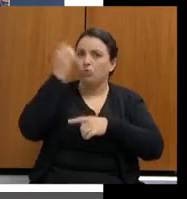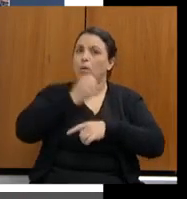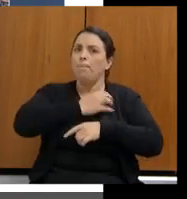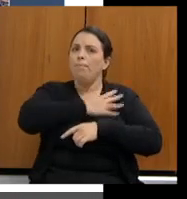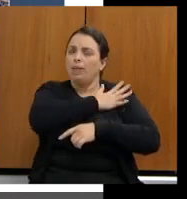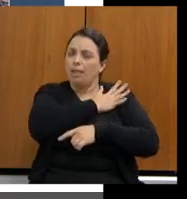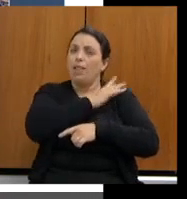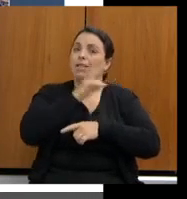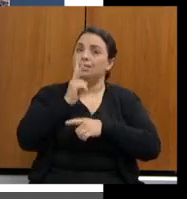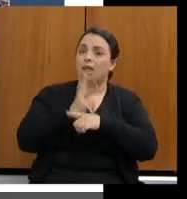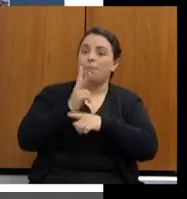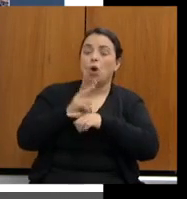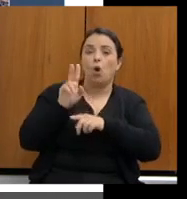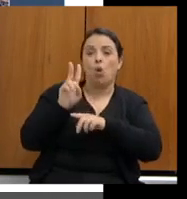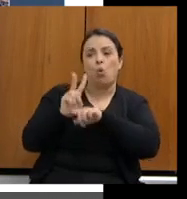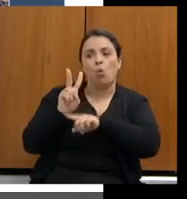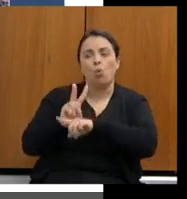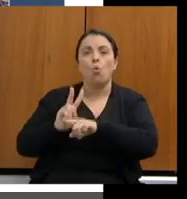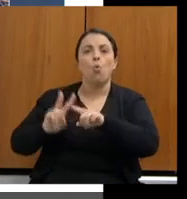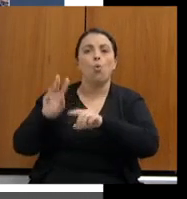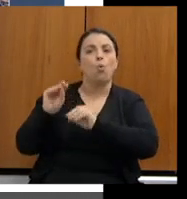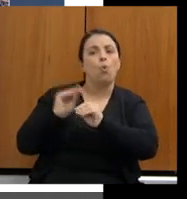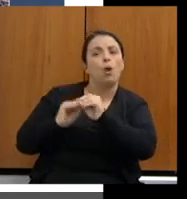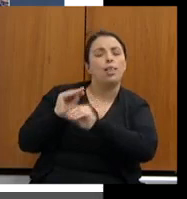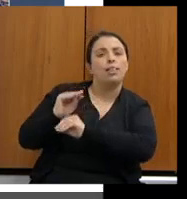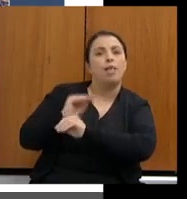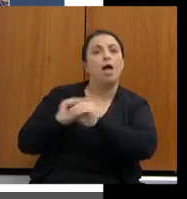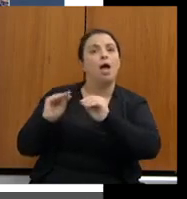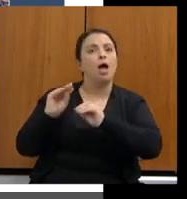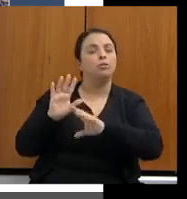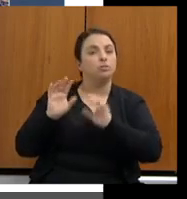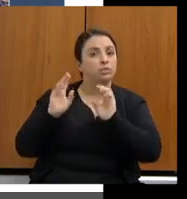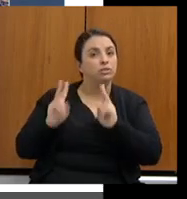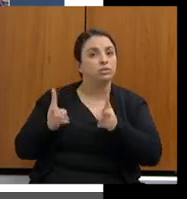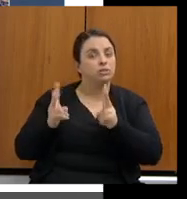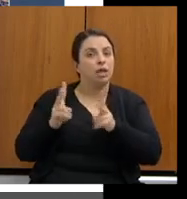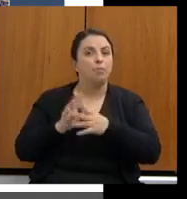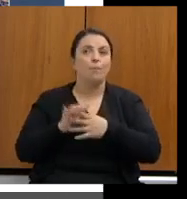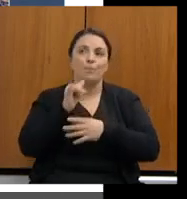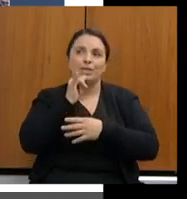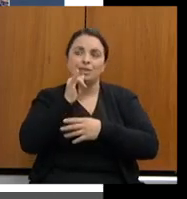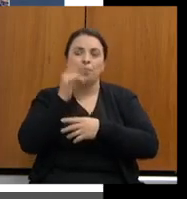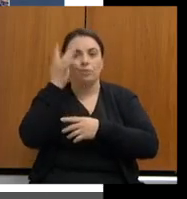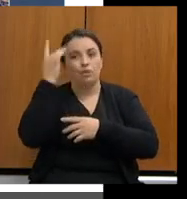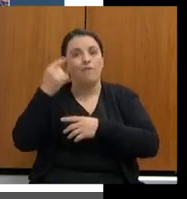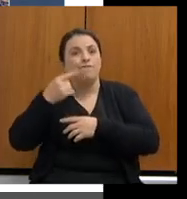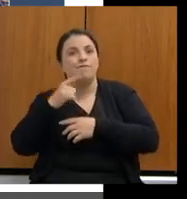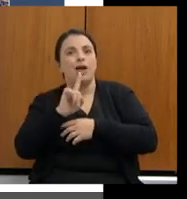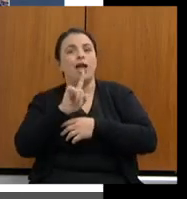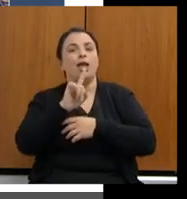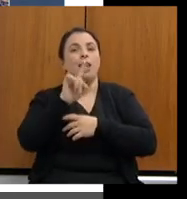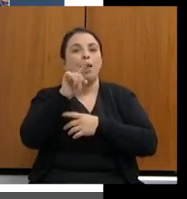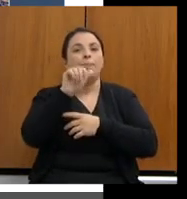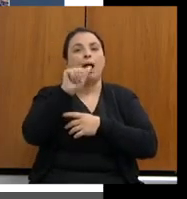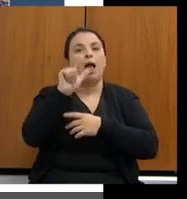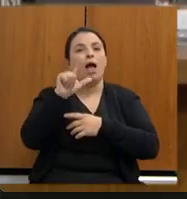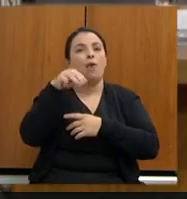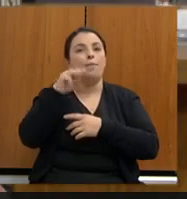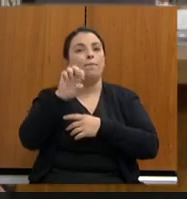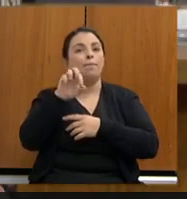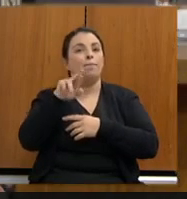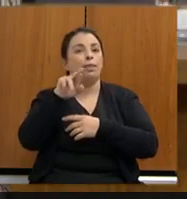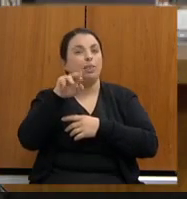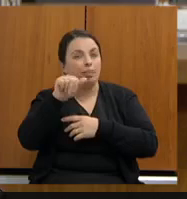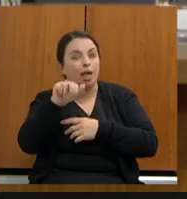deslocar alguém de extrema ou de Almenara para Brumadinho antes ele passa pelo teste só